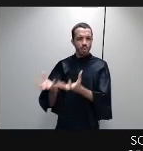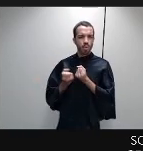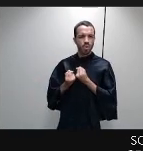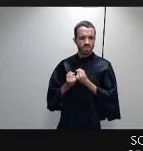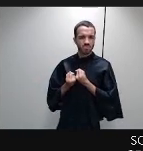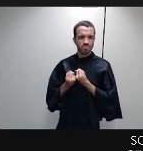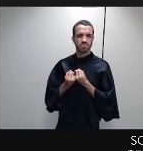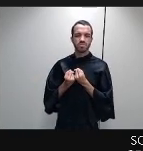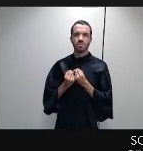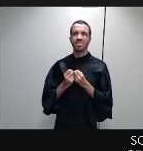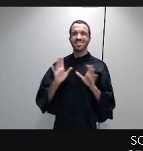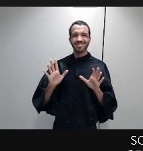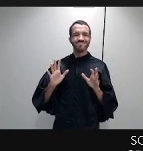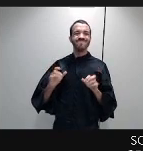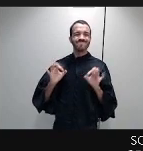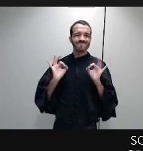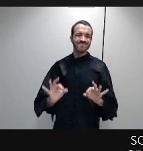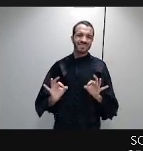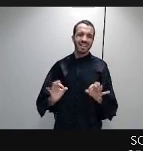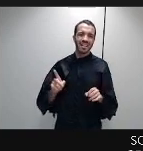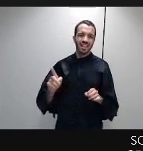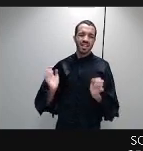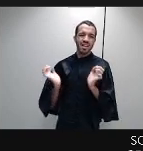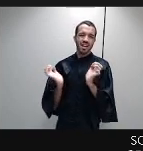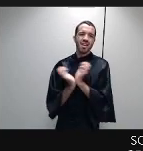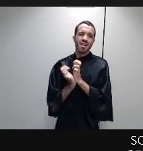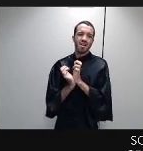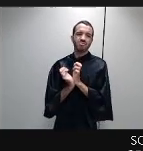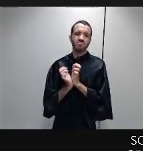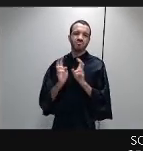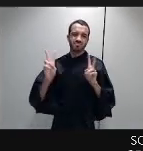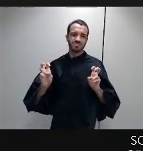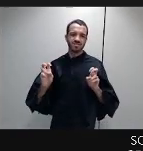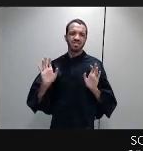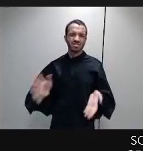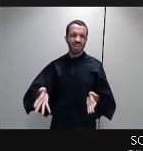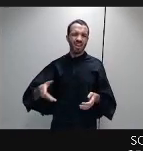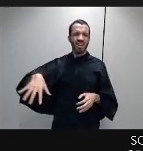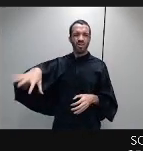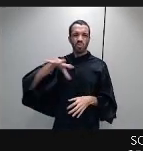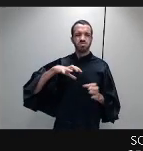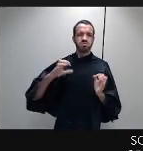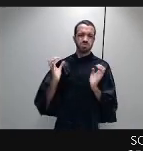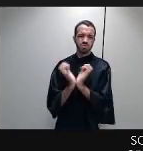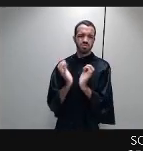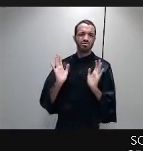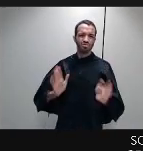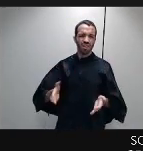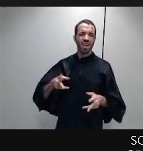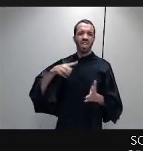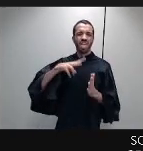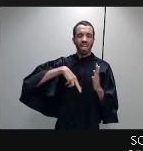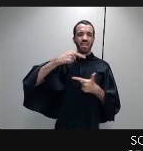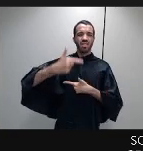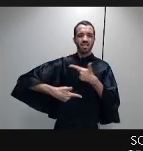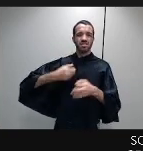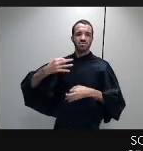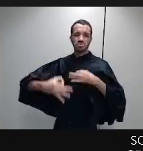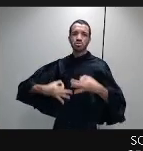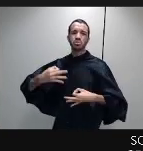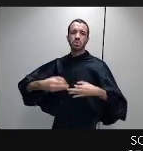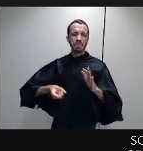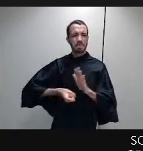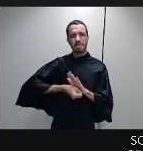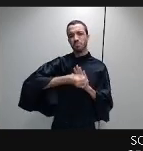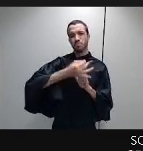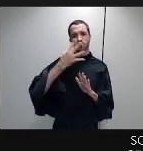é um caso né que o colegiado já enfrentou mais de uma vez e não se controverte sobre os partes aí é incontroverso